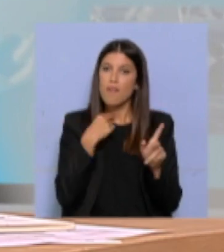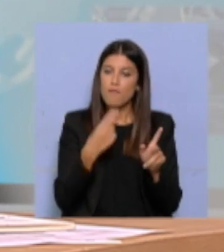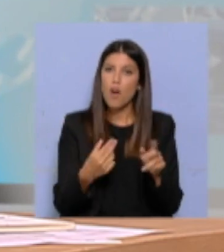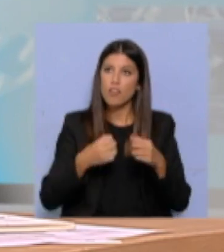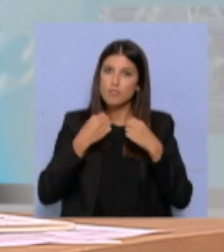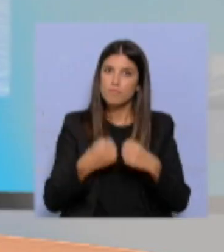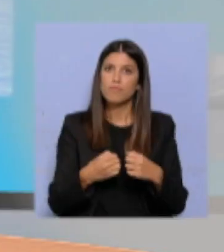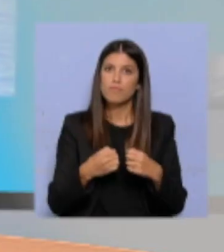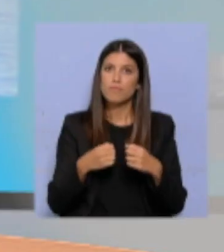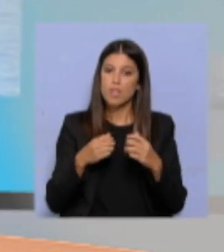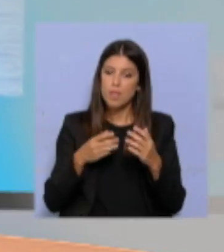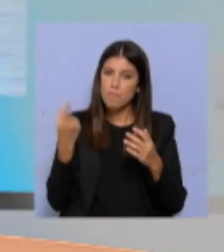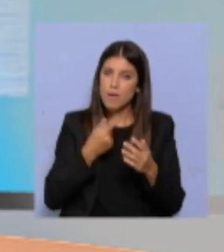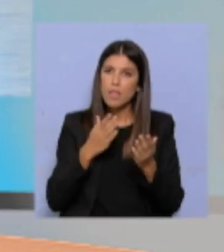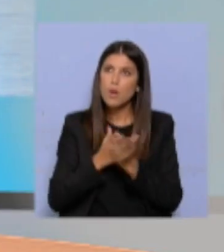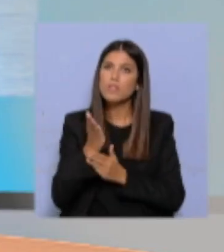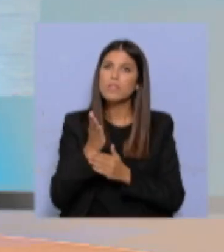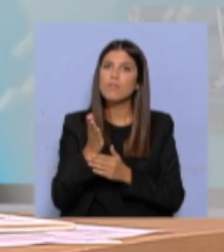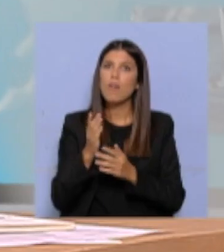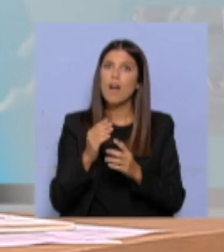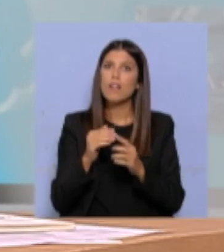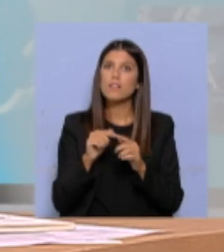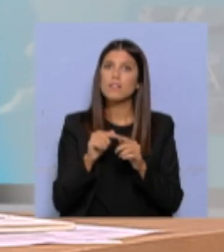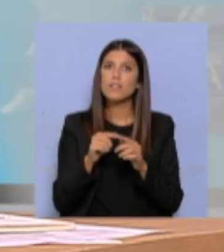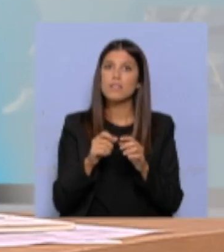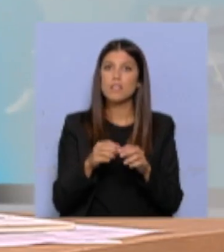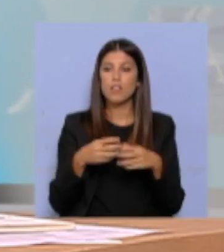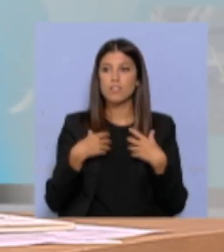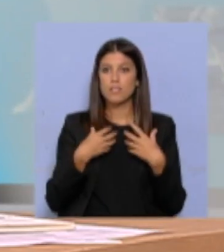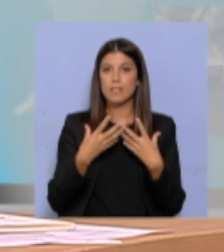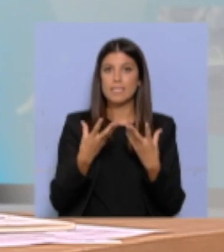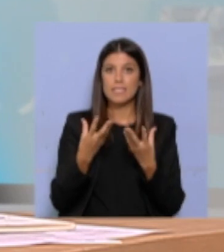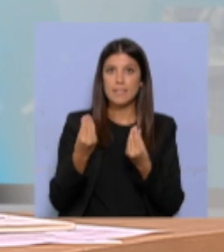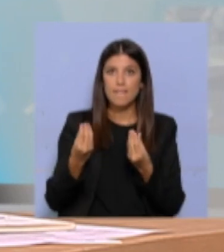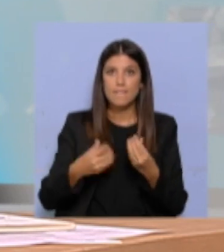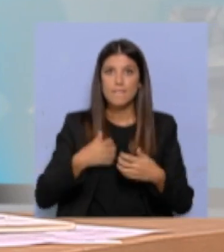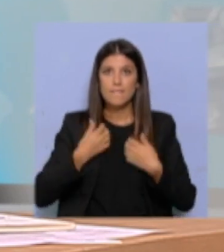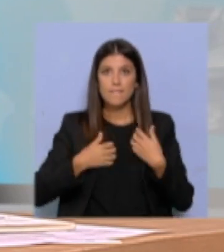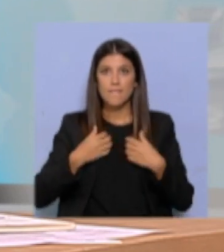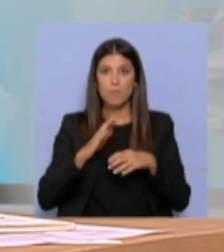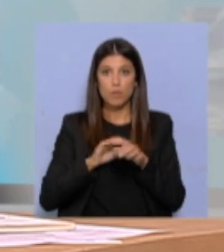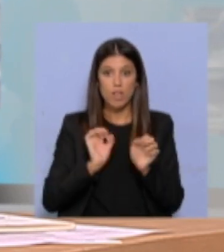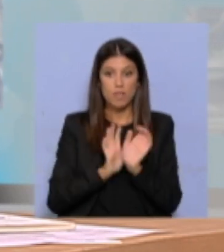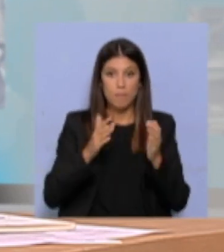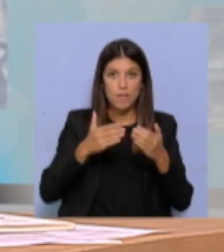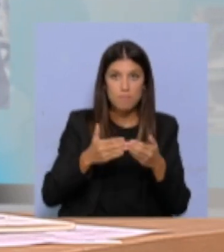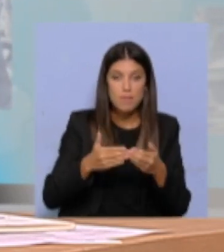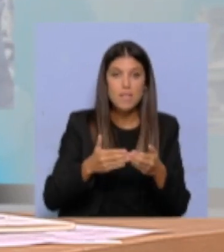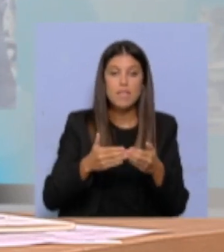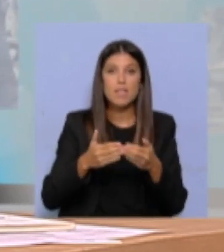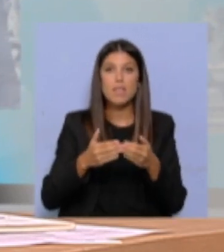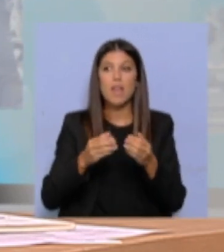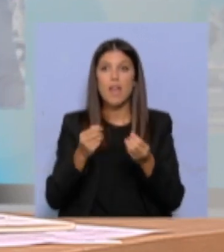que deve continuar a ter. E o que nós tememos é que, com esta pandemia, com este enfraquecimento brutal